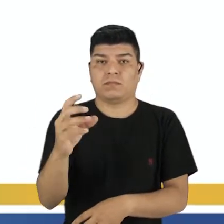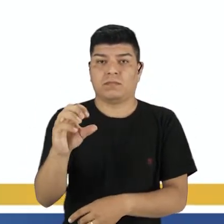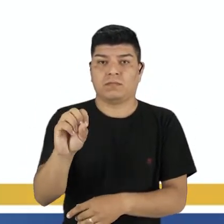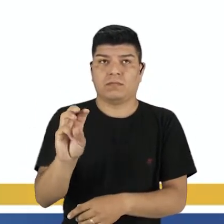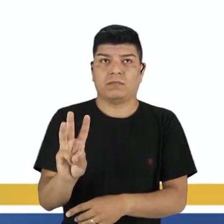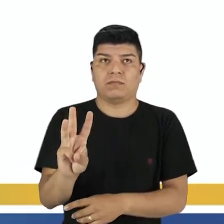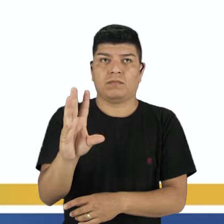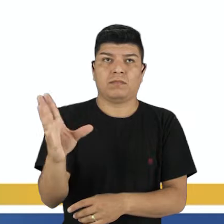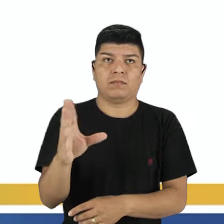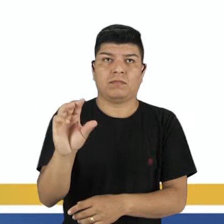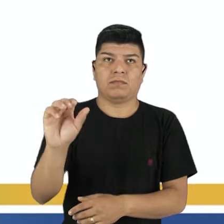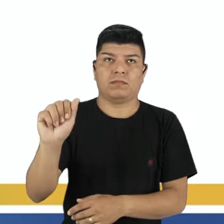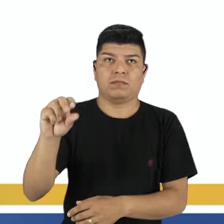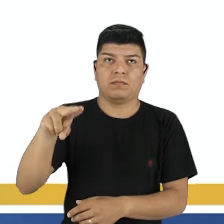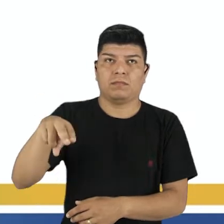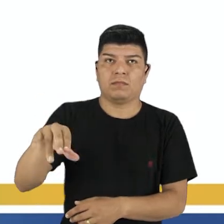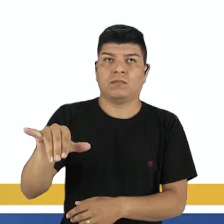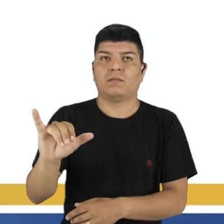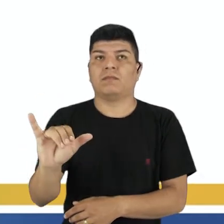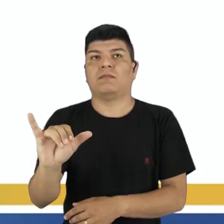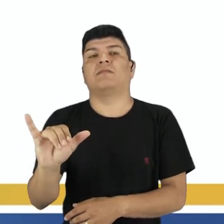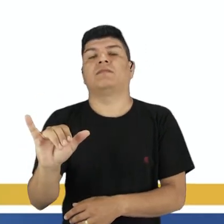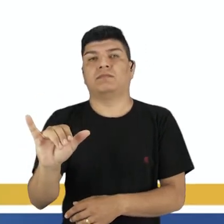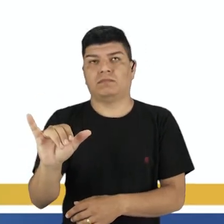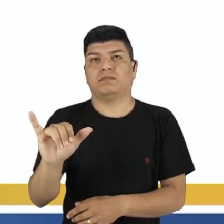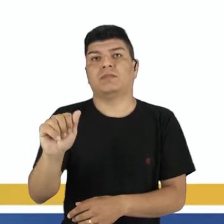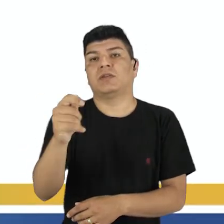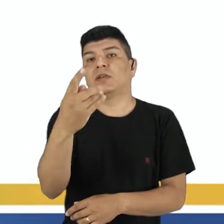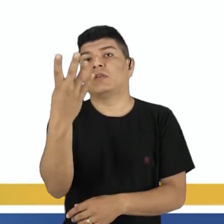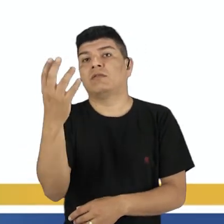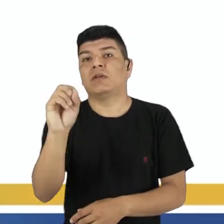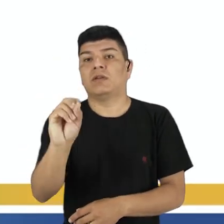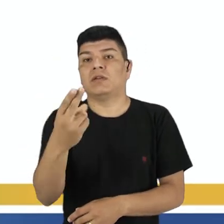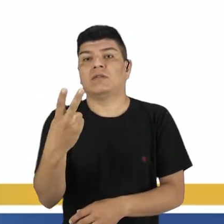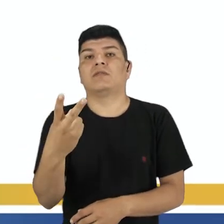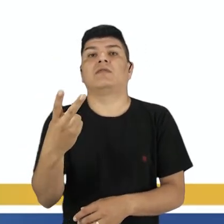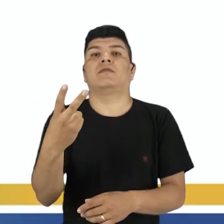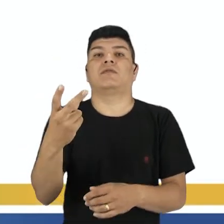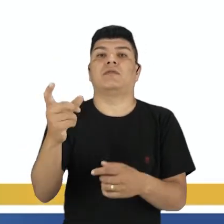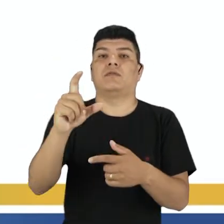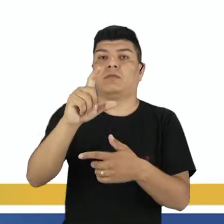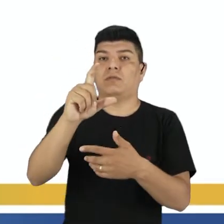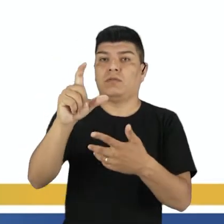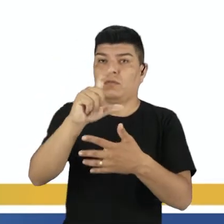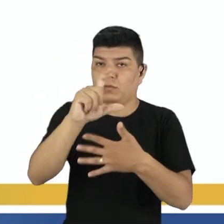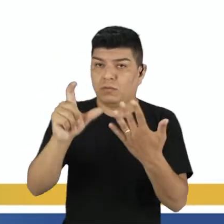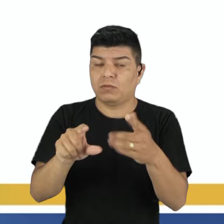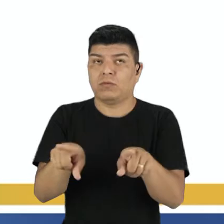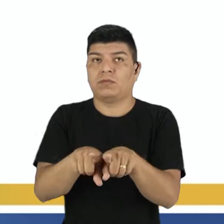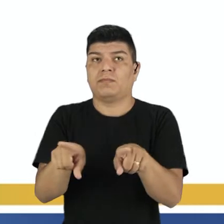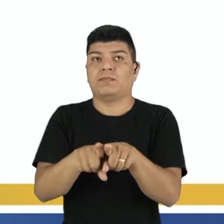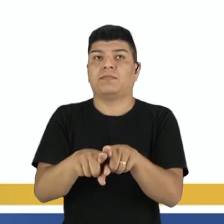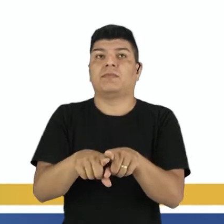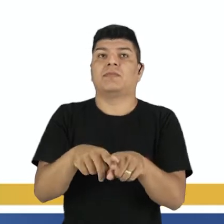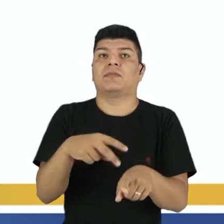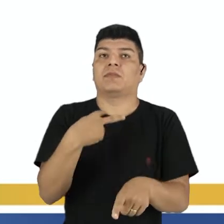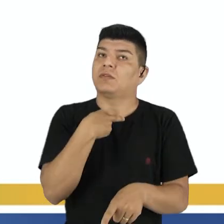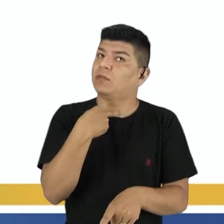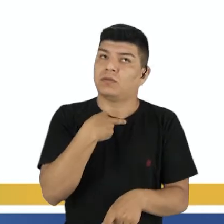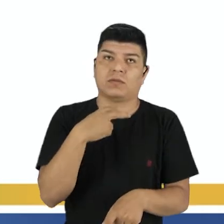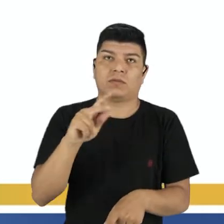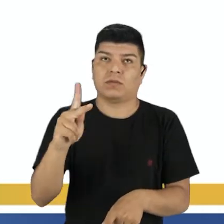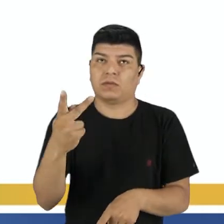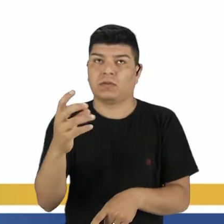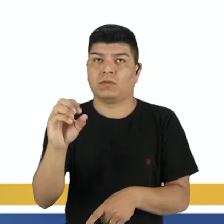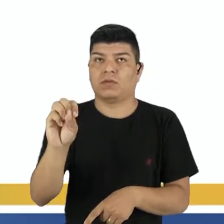que significa quantos ou quantas, ok? How many a gente usa para contáveis. E para incontáveis, nós vamos usar o how much,